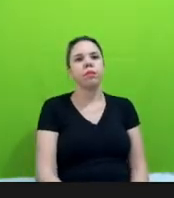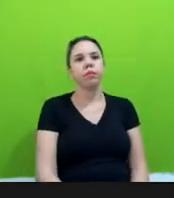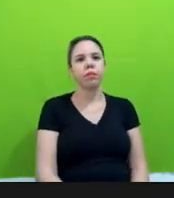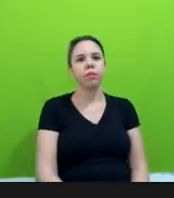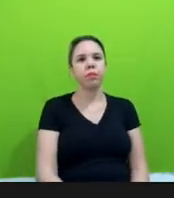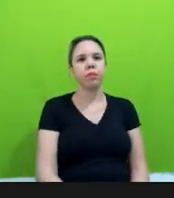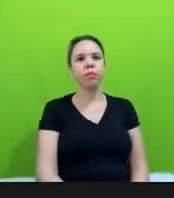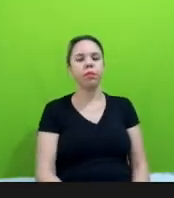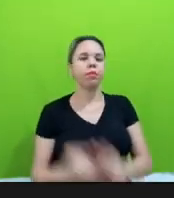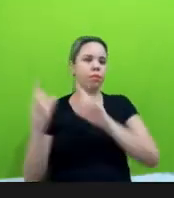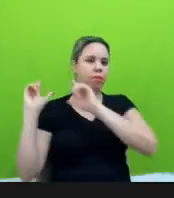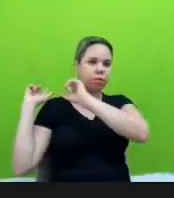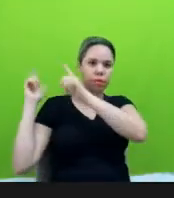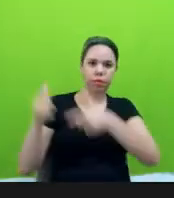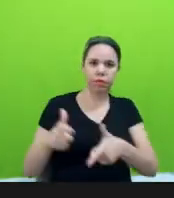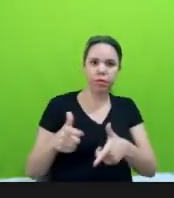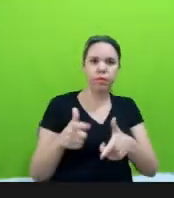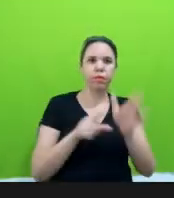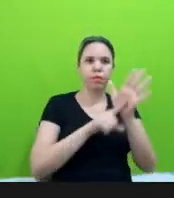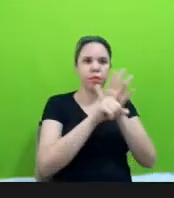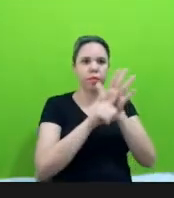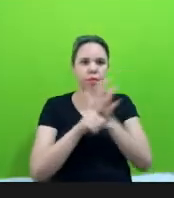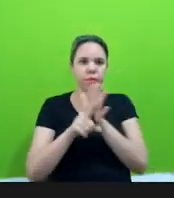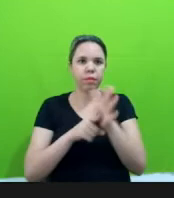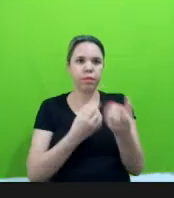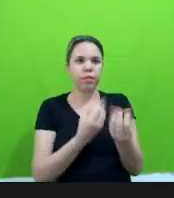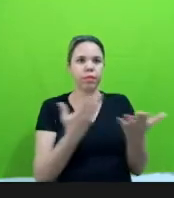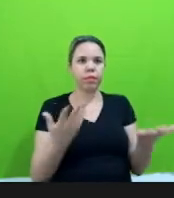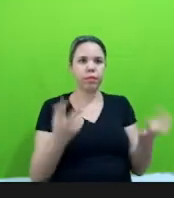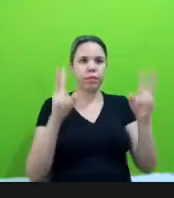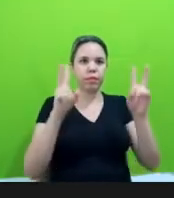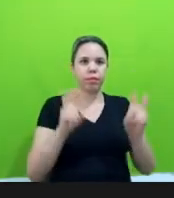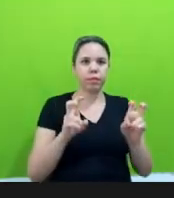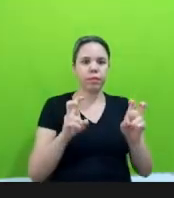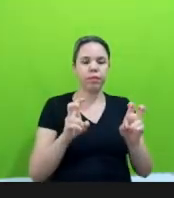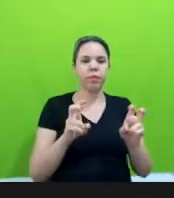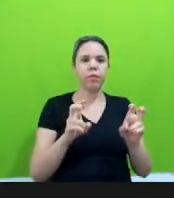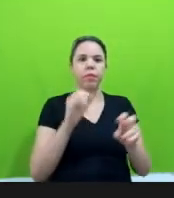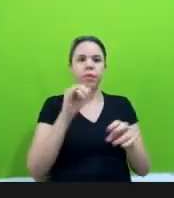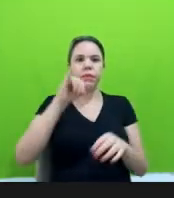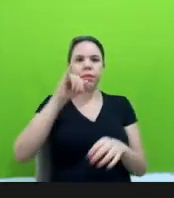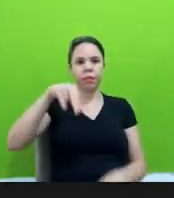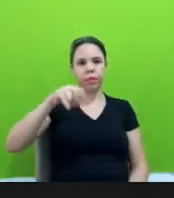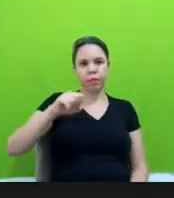uma tradição de ter bastantes dados, né? Em relação aos dados do INEP, que o INEP